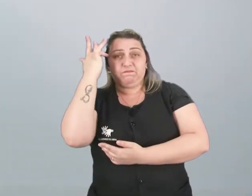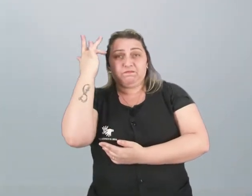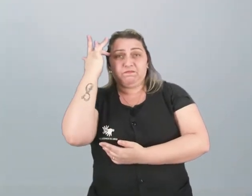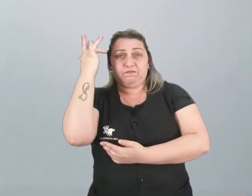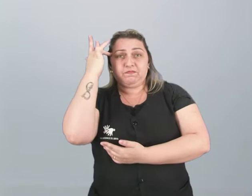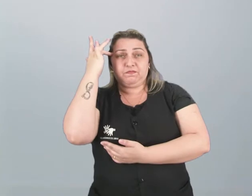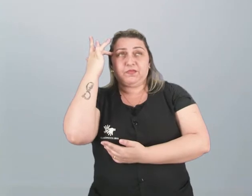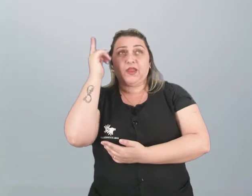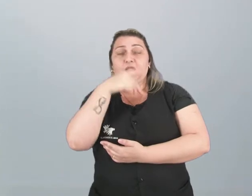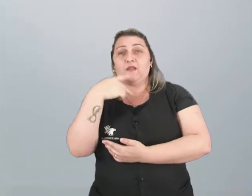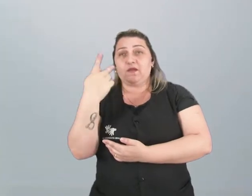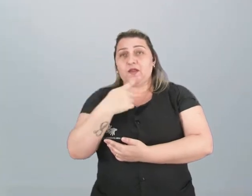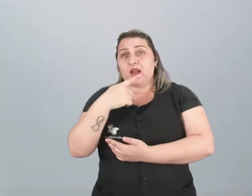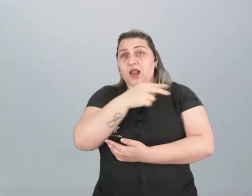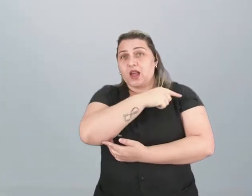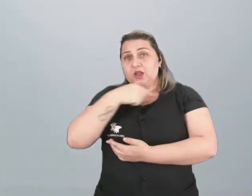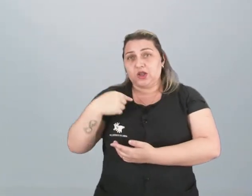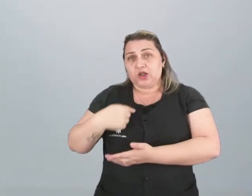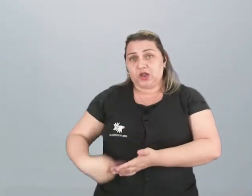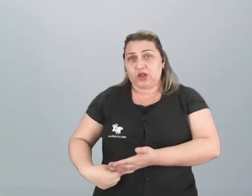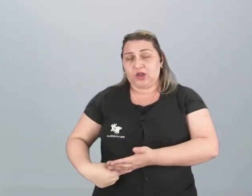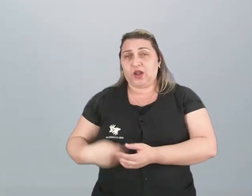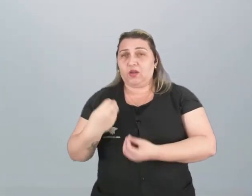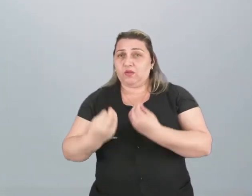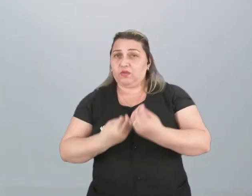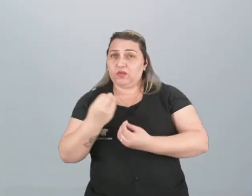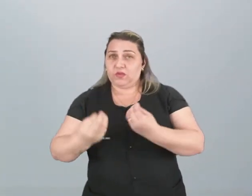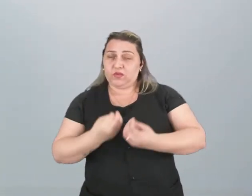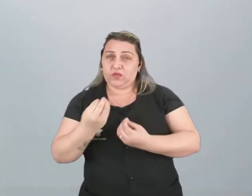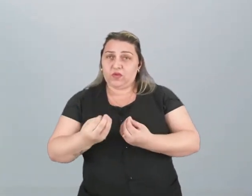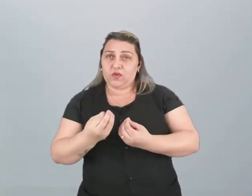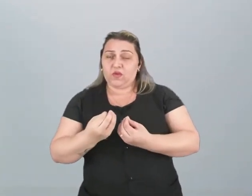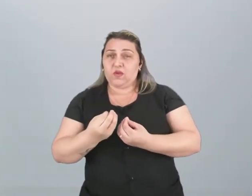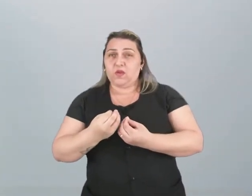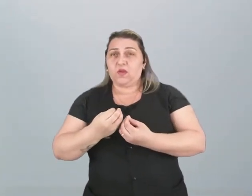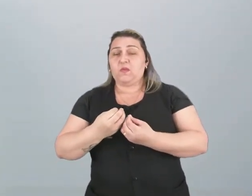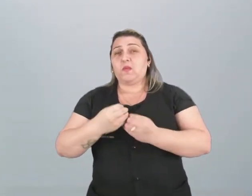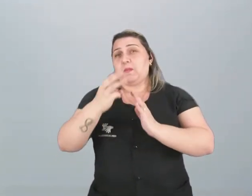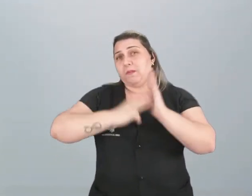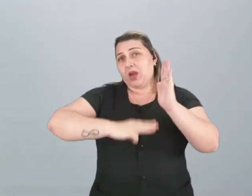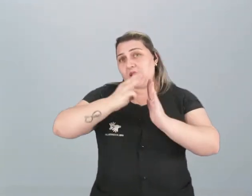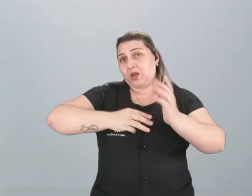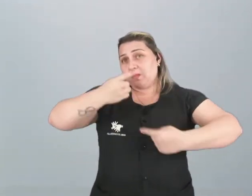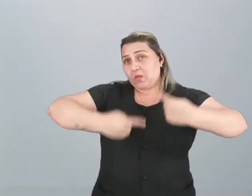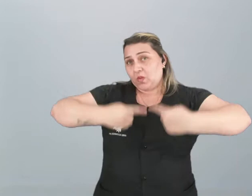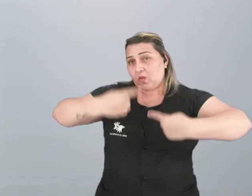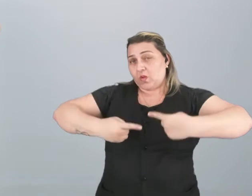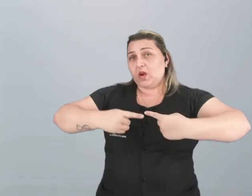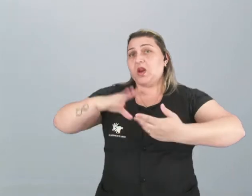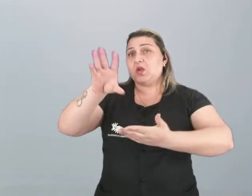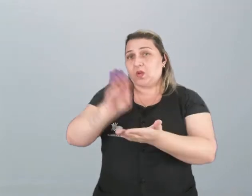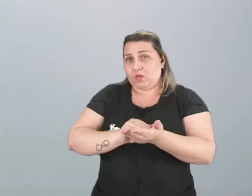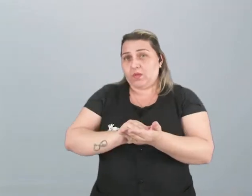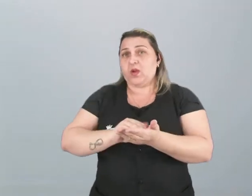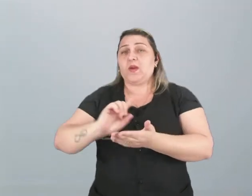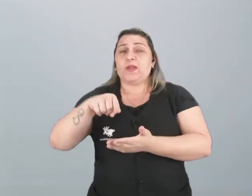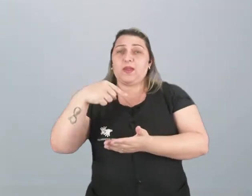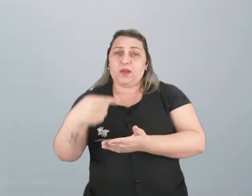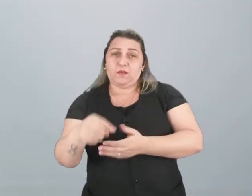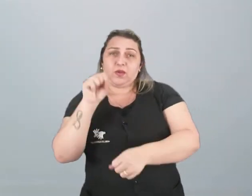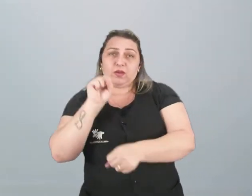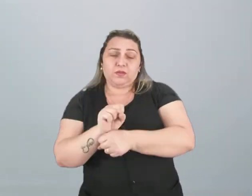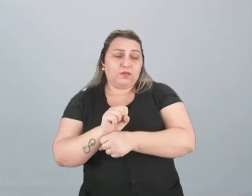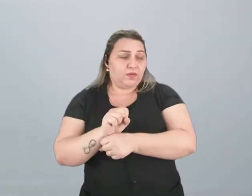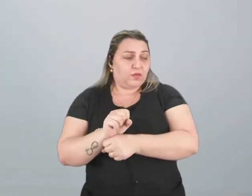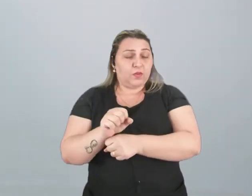interessante falar sobre China. Quanto à forma que ela adotou o método político, eu quero deixar para que você depois explore isso com o